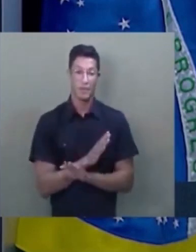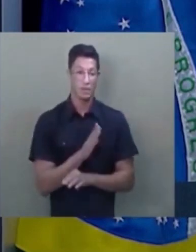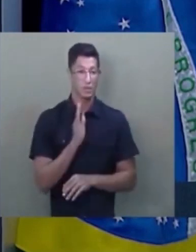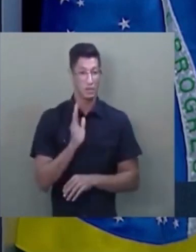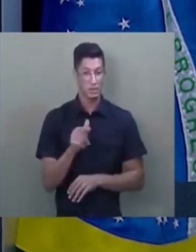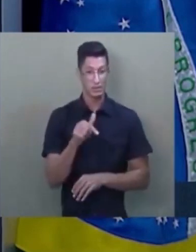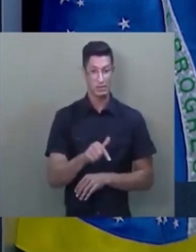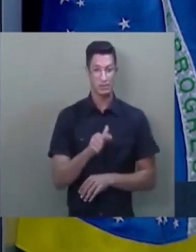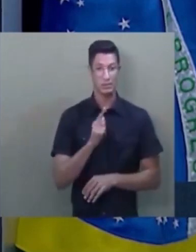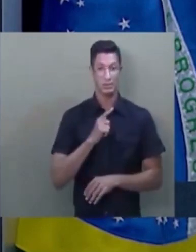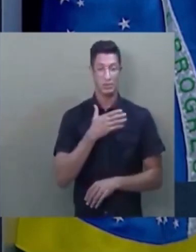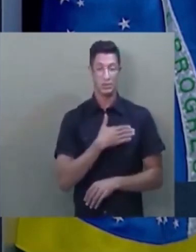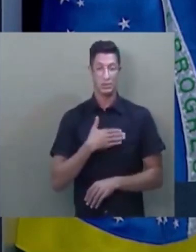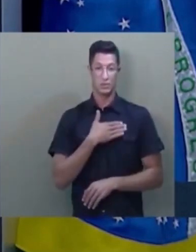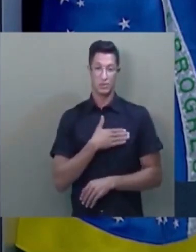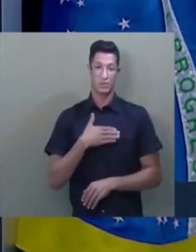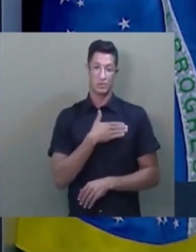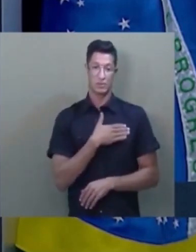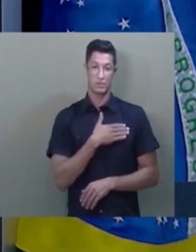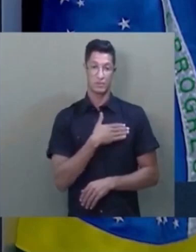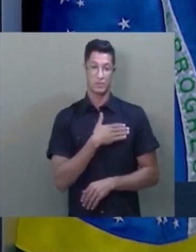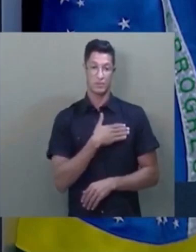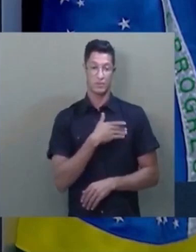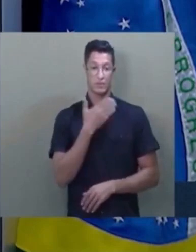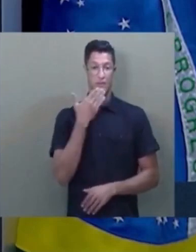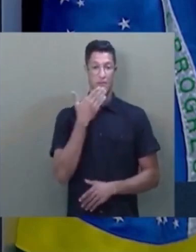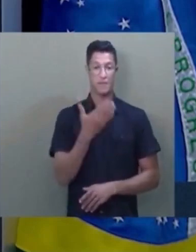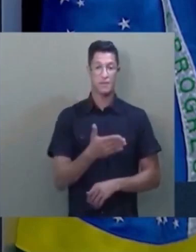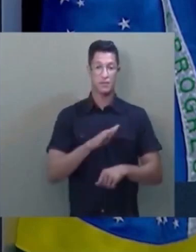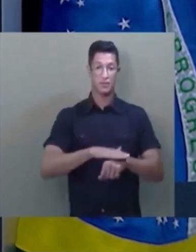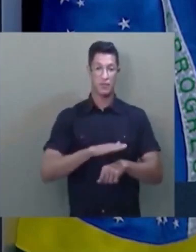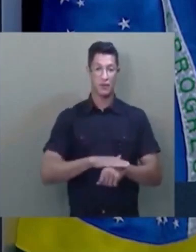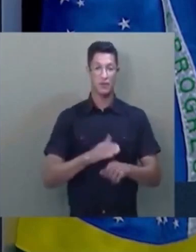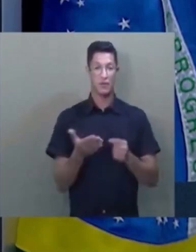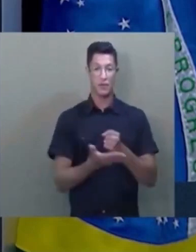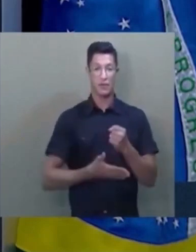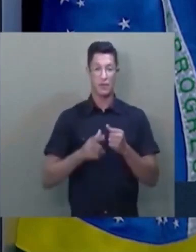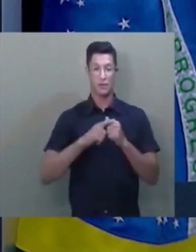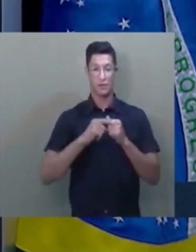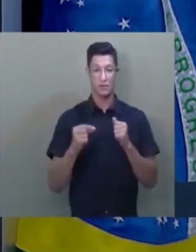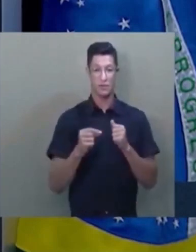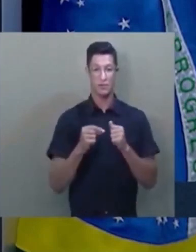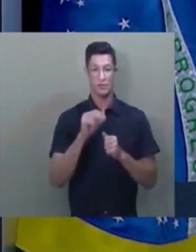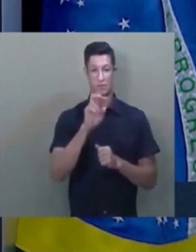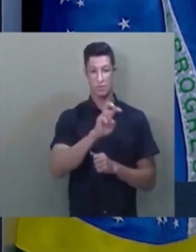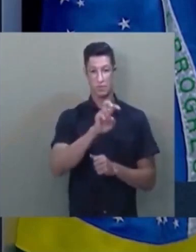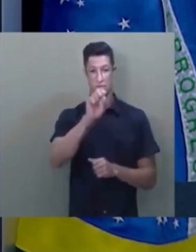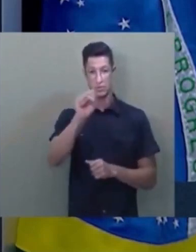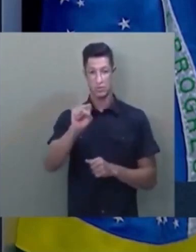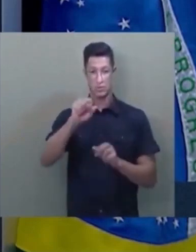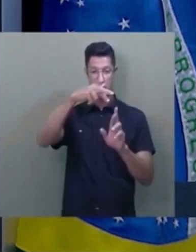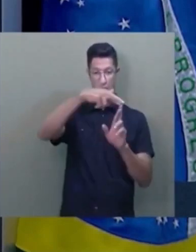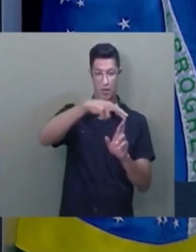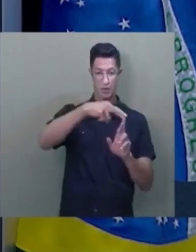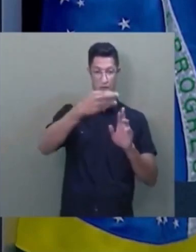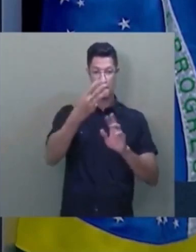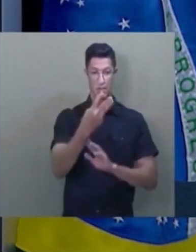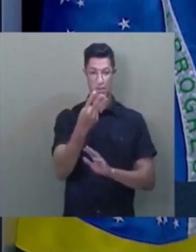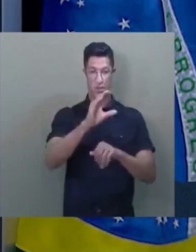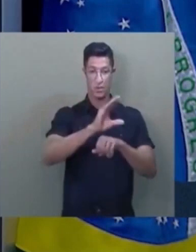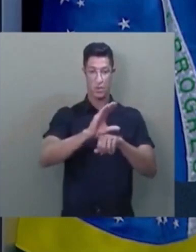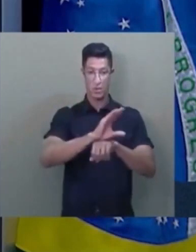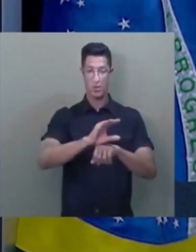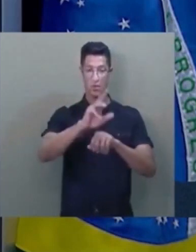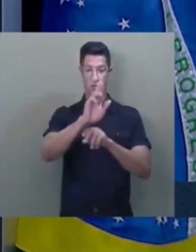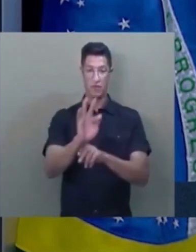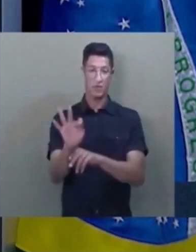início do novo período legislativo. O pedido foi feito com base no artigo 58, parágrafo 3º da Constituição